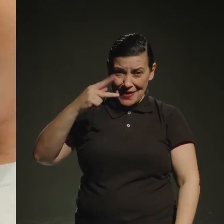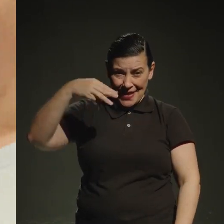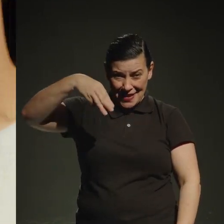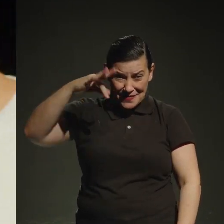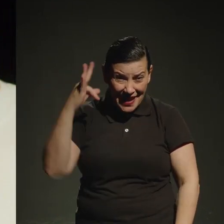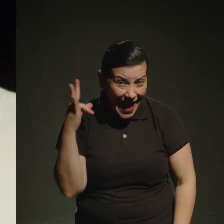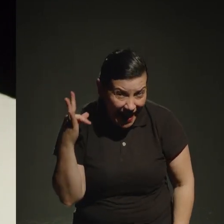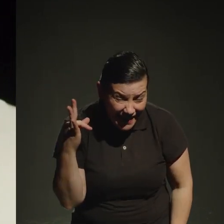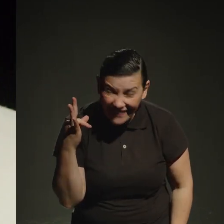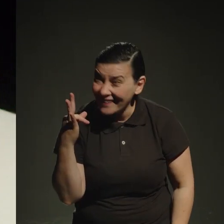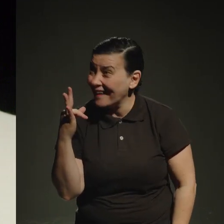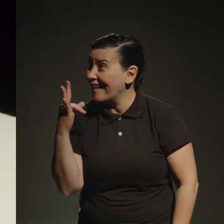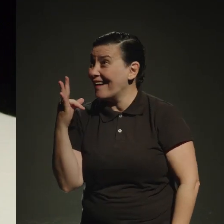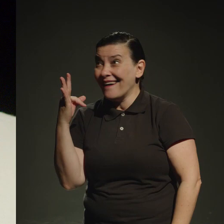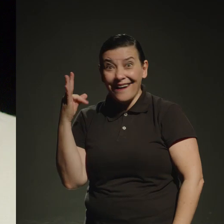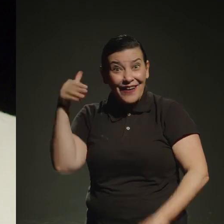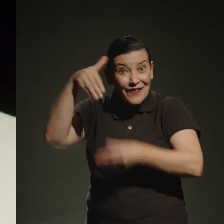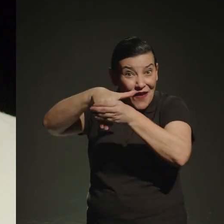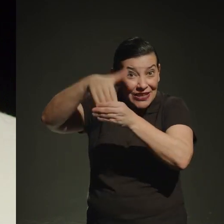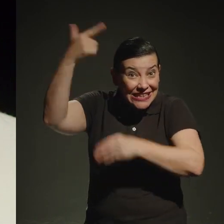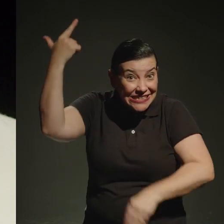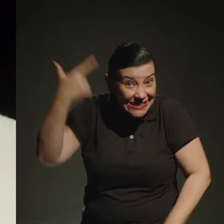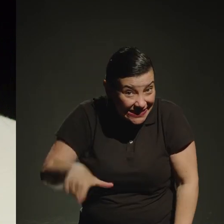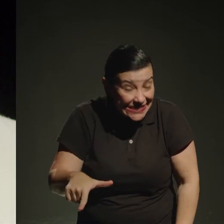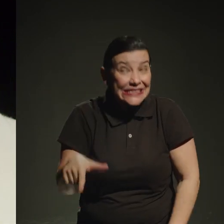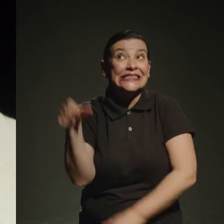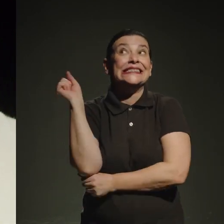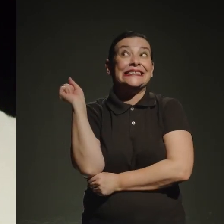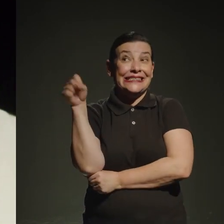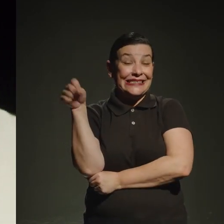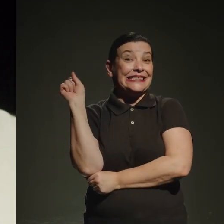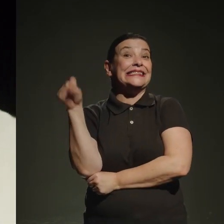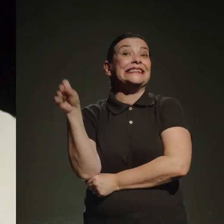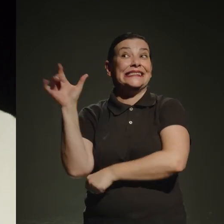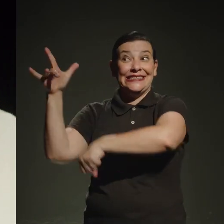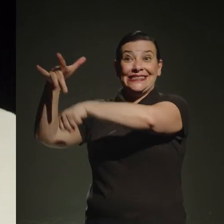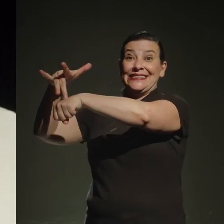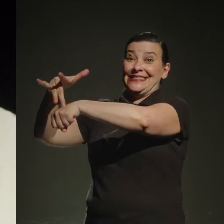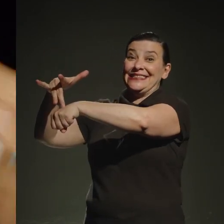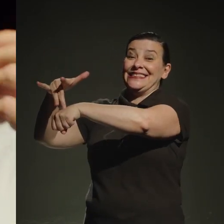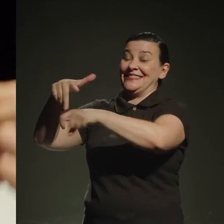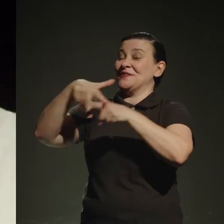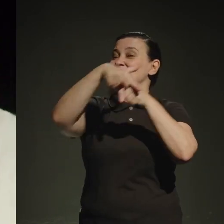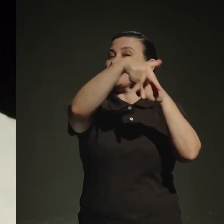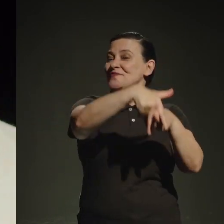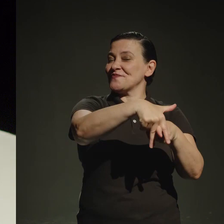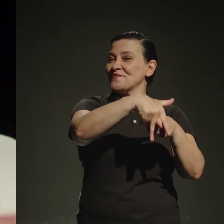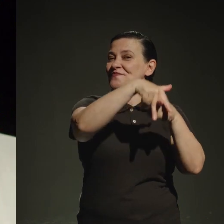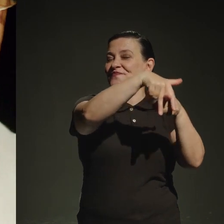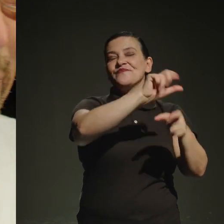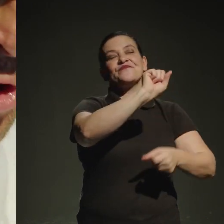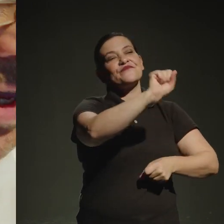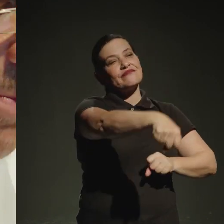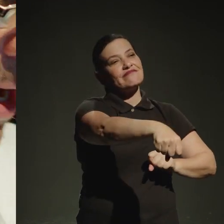querido. Pocotó. Pocotó. Pocotó. Bueno, tudo vai